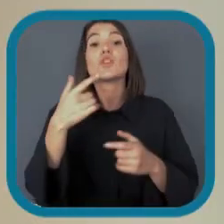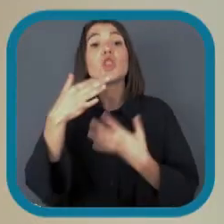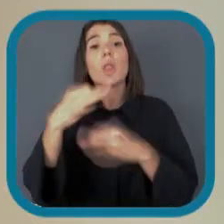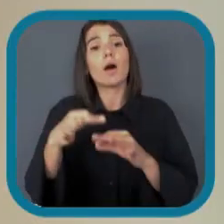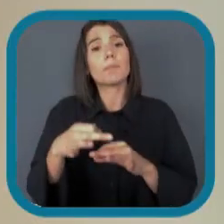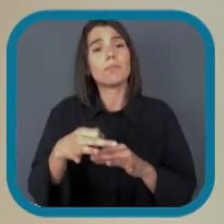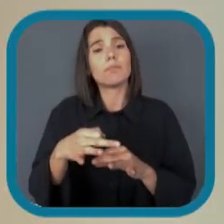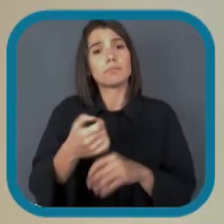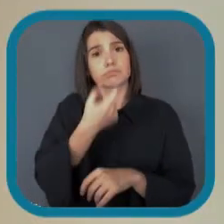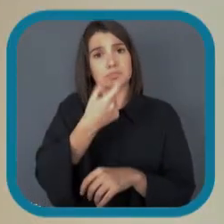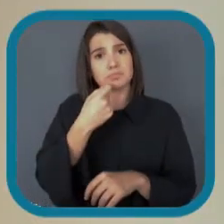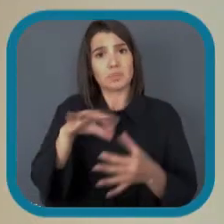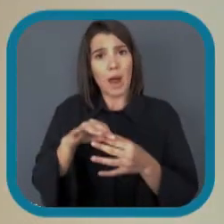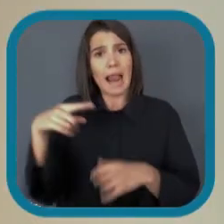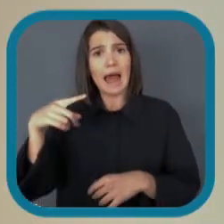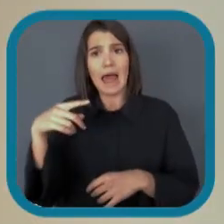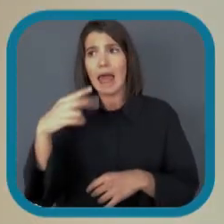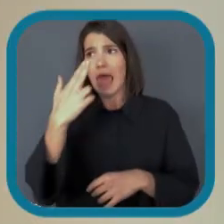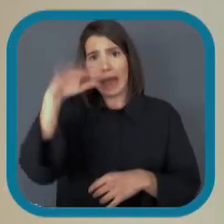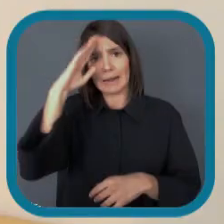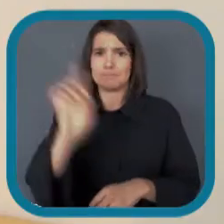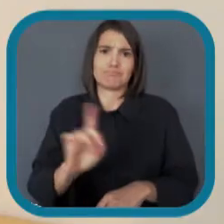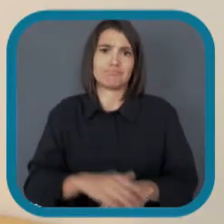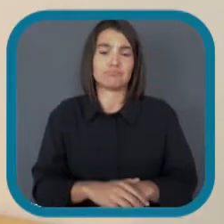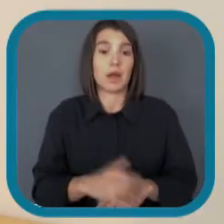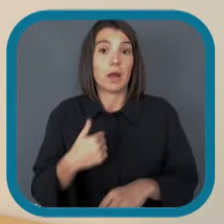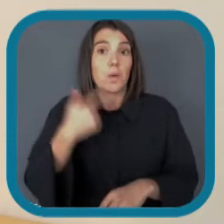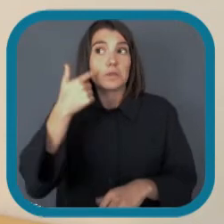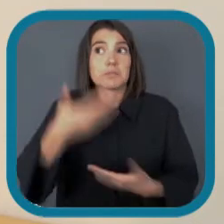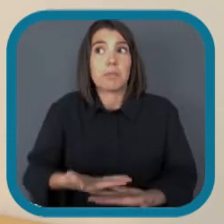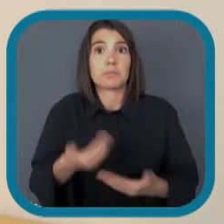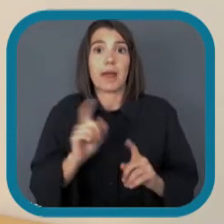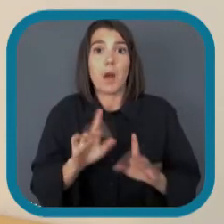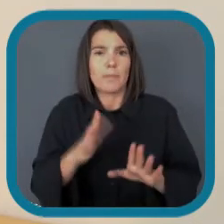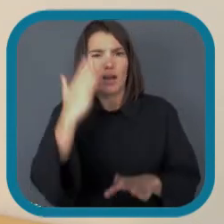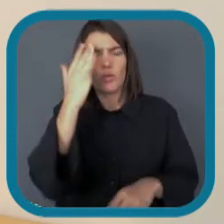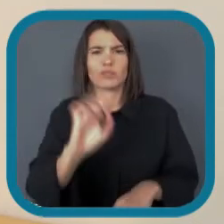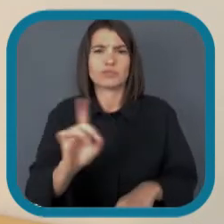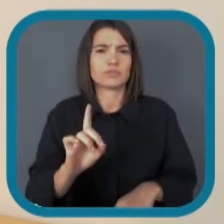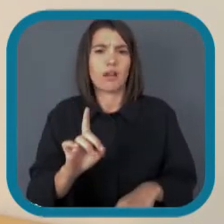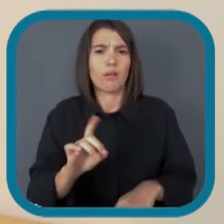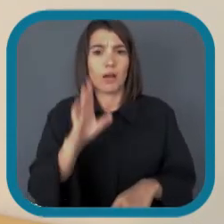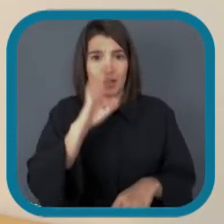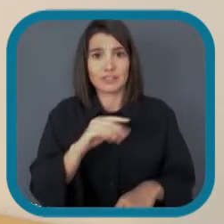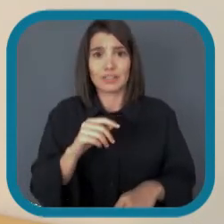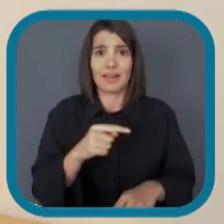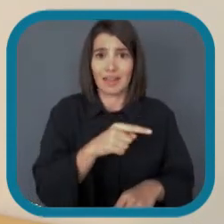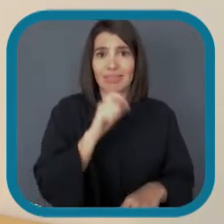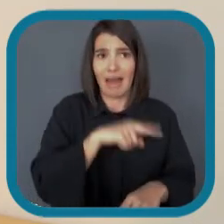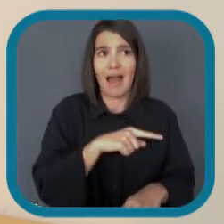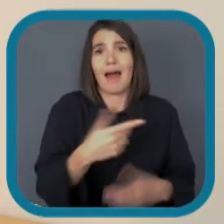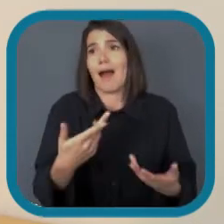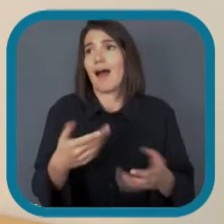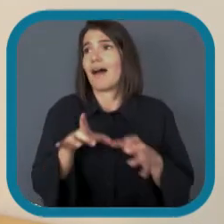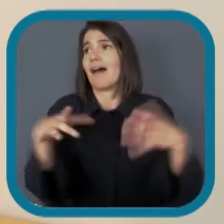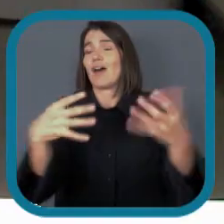Os normais, aqueles que são utilizados na gripe, não. Eu não tenho muito conhecimento, mas eu acho que não. Acho que, se fosse, não estava na situação em